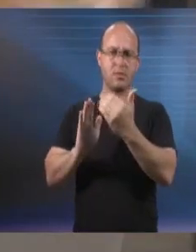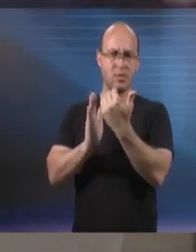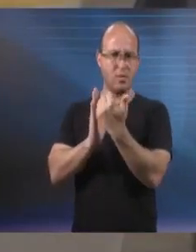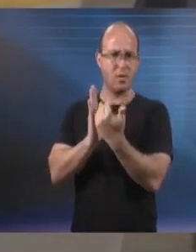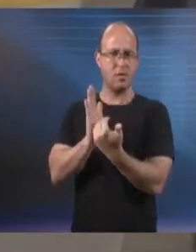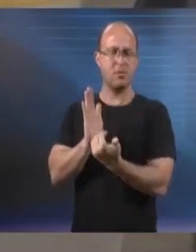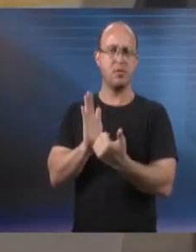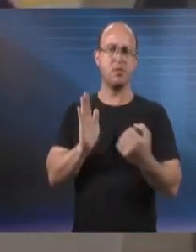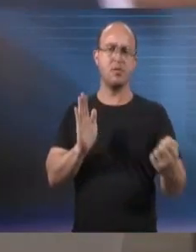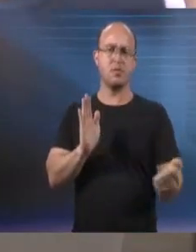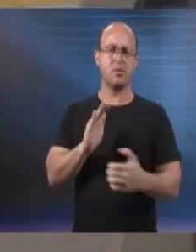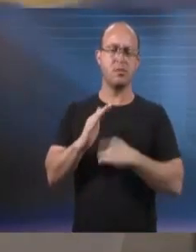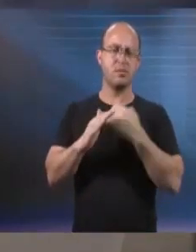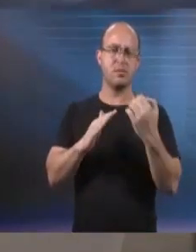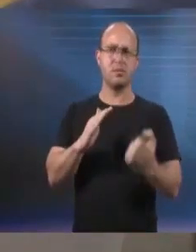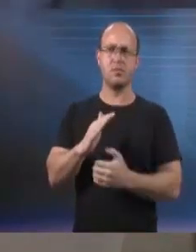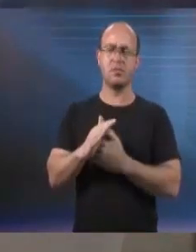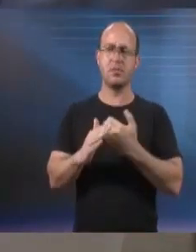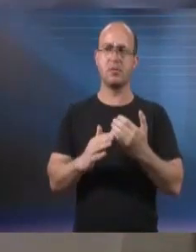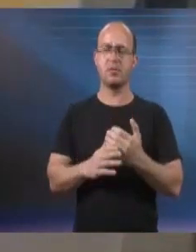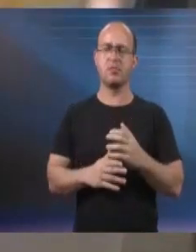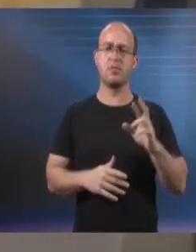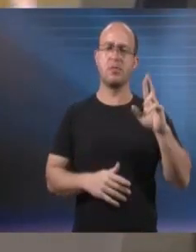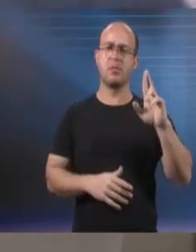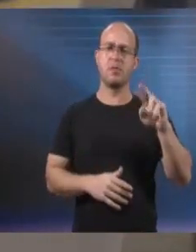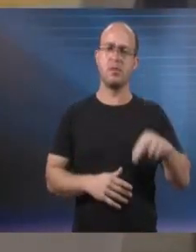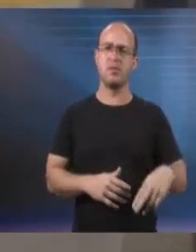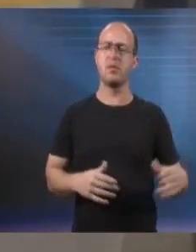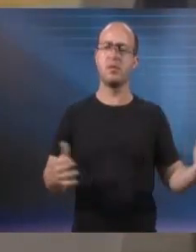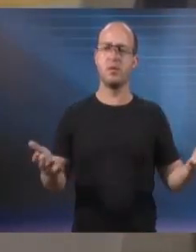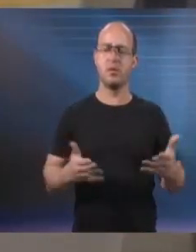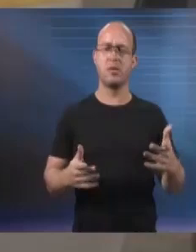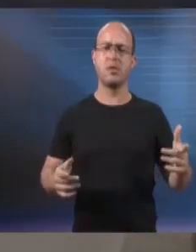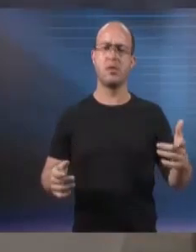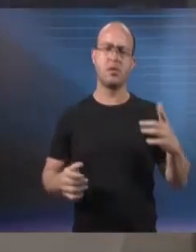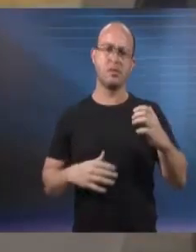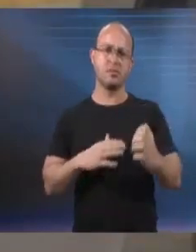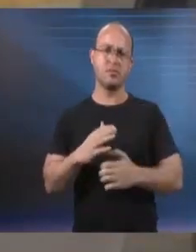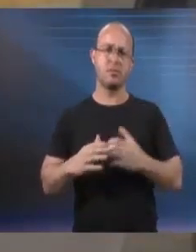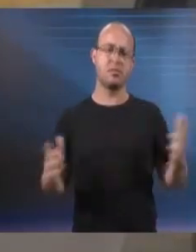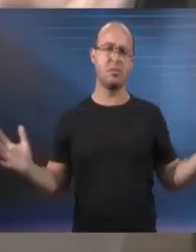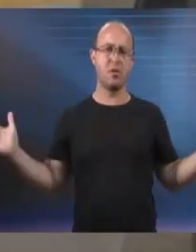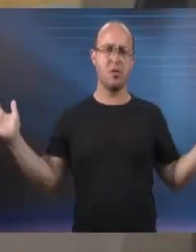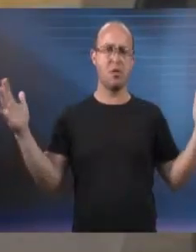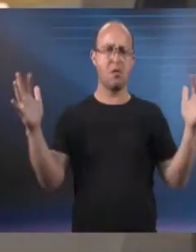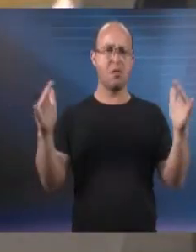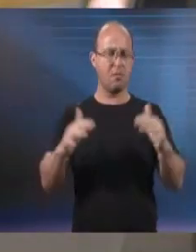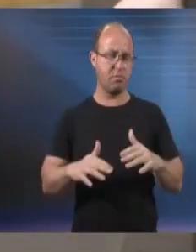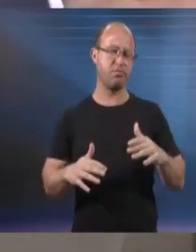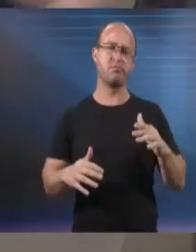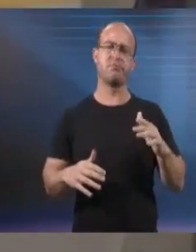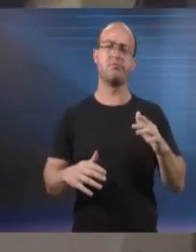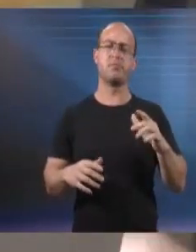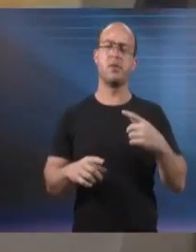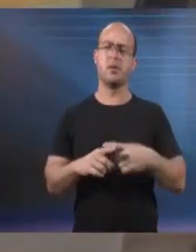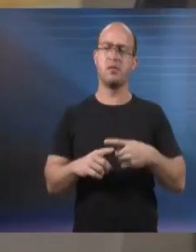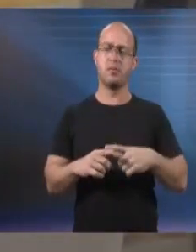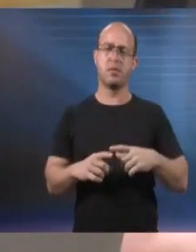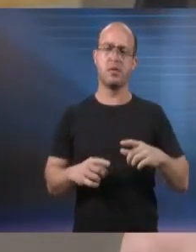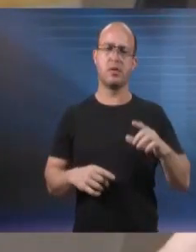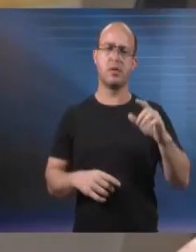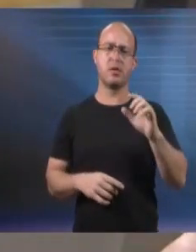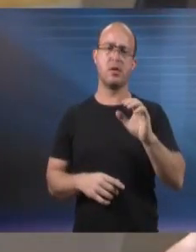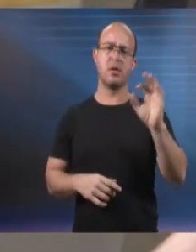das novas empresas que eles disseram. O Rio Grande do Norte agora vai atrair as empresas do mundo todinho para cá, porque a alíquota